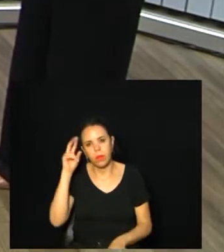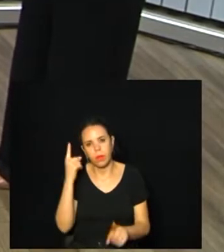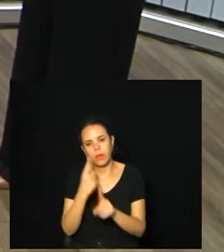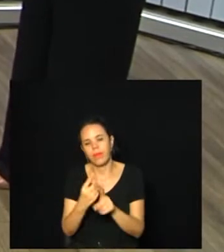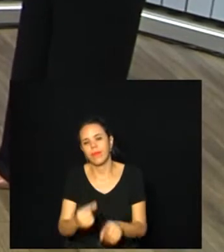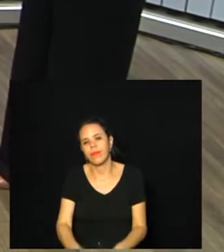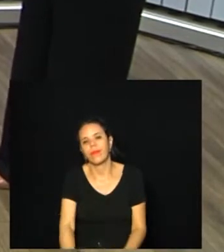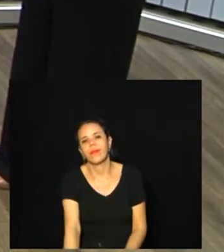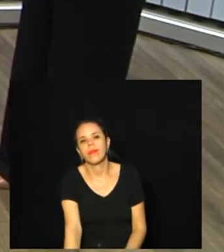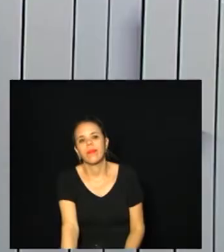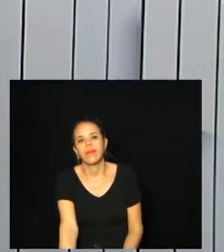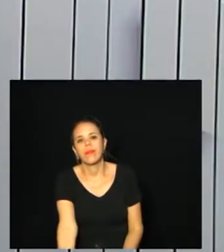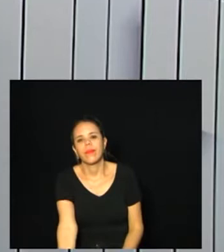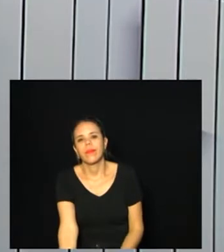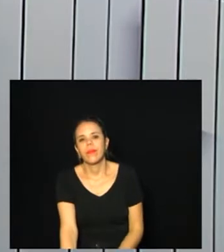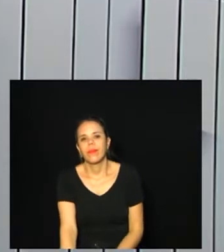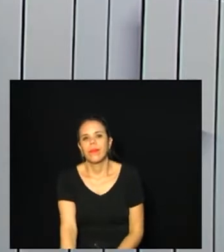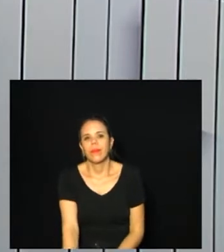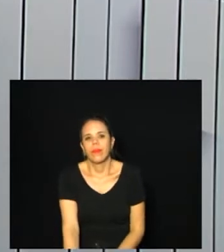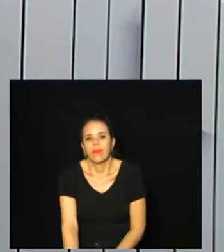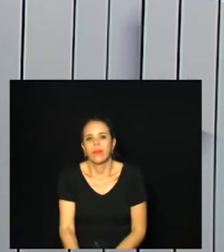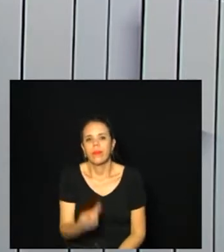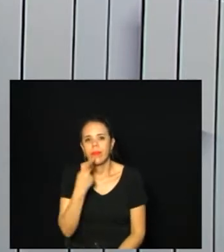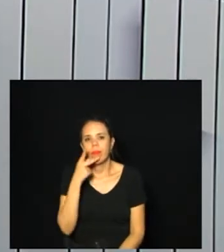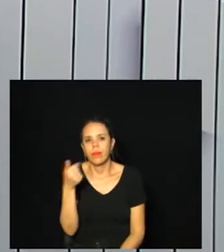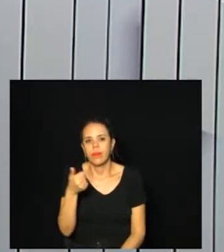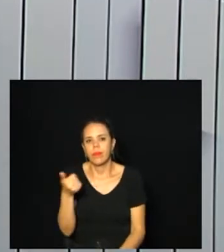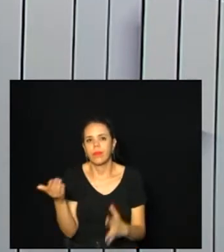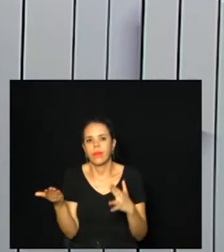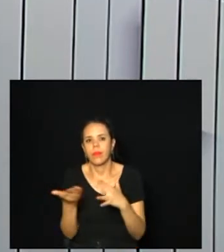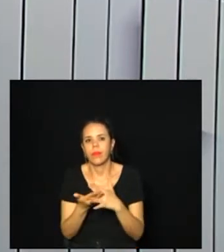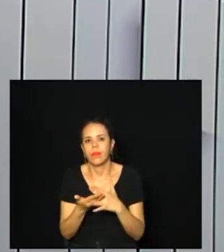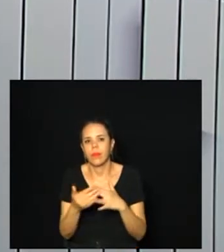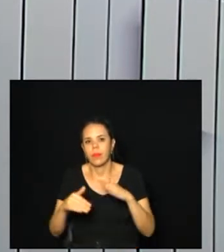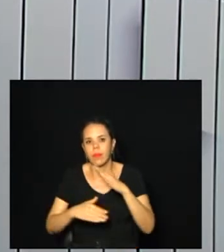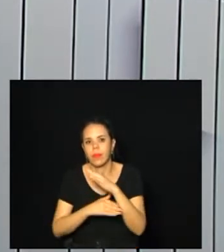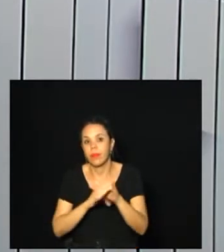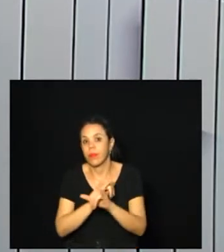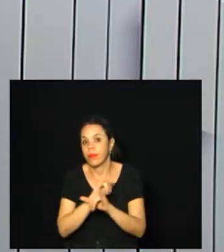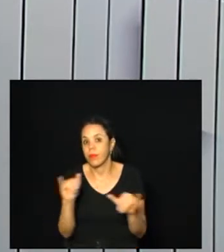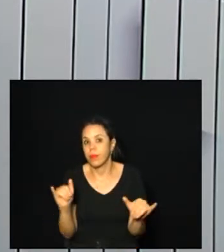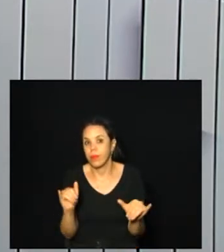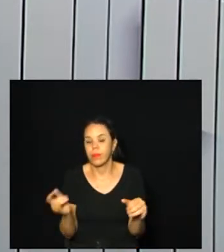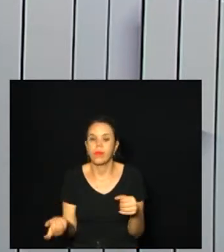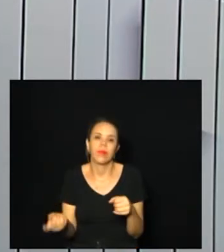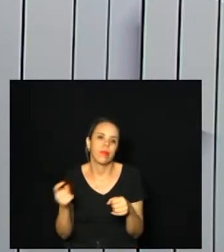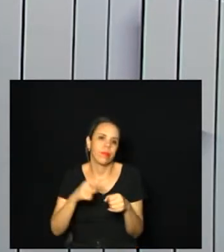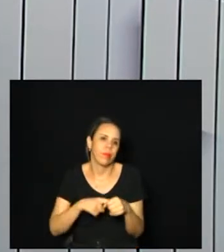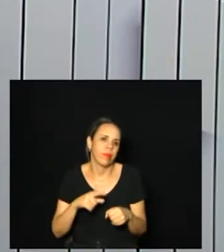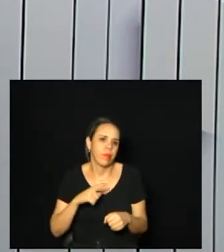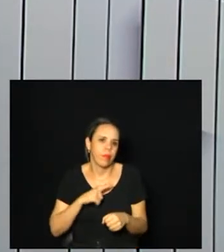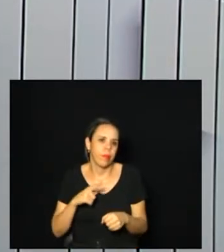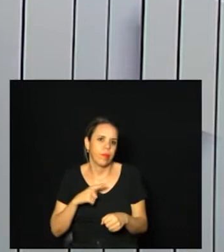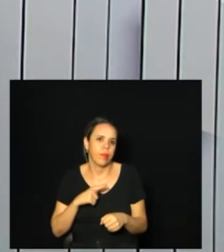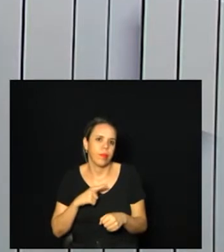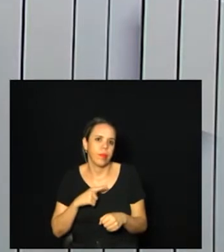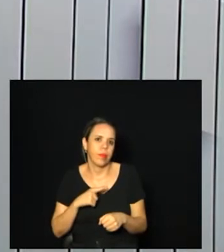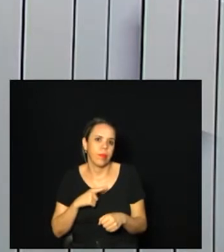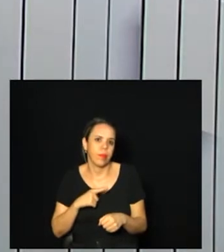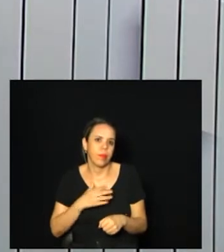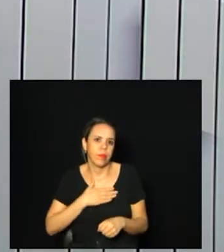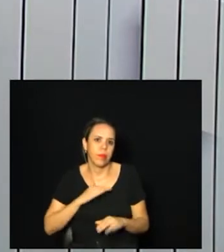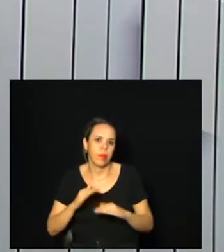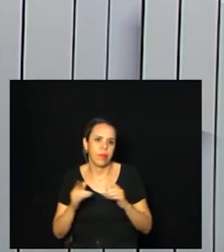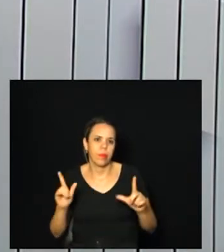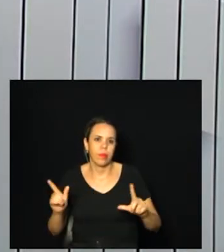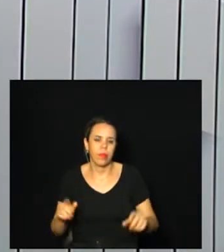Até segunda-feira. Vamos fazer o seguinte, primeiro intervalo aqui no Câmara Notícia e na volta tem o nosso quadro Meu